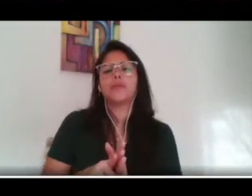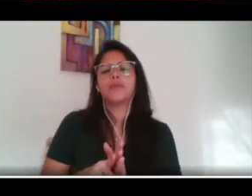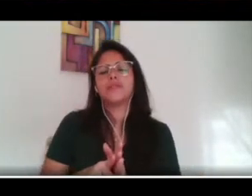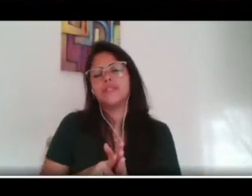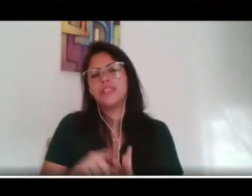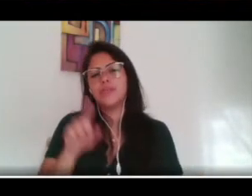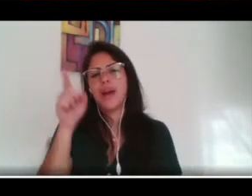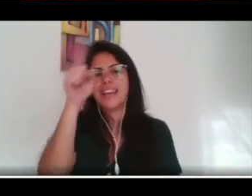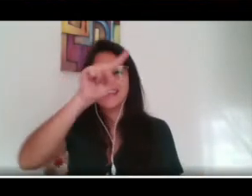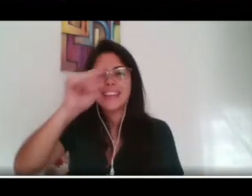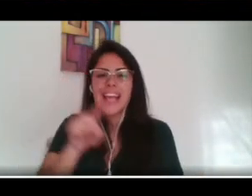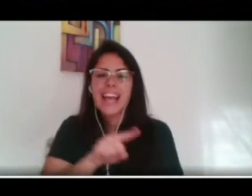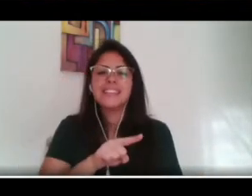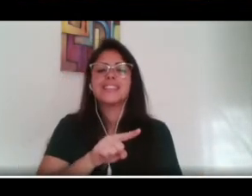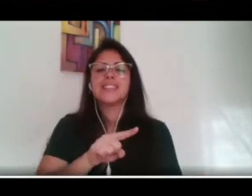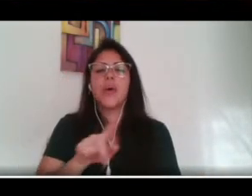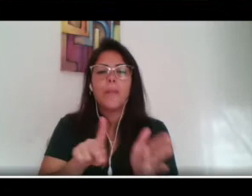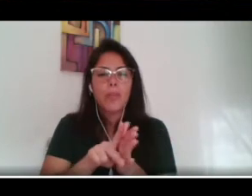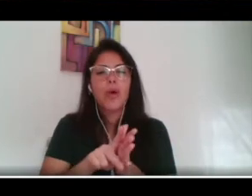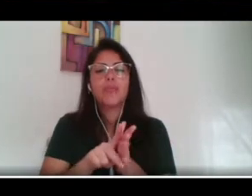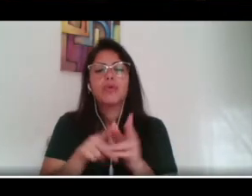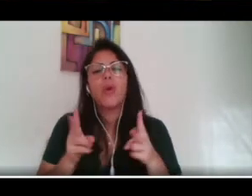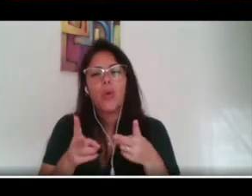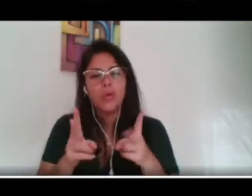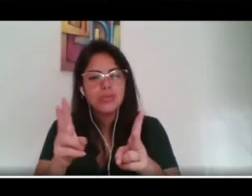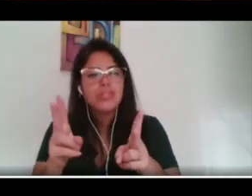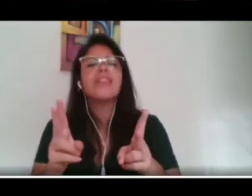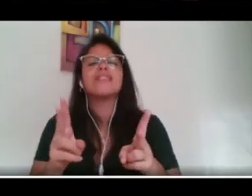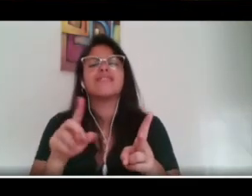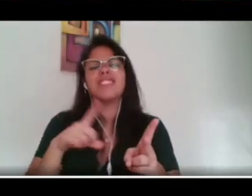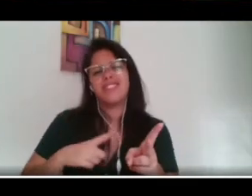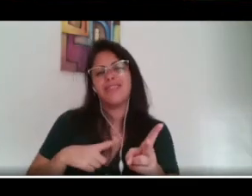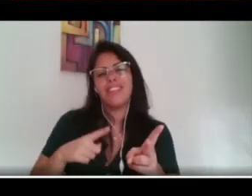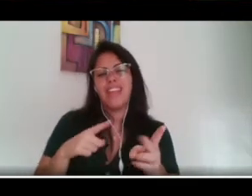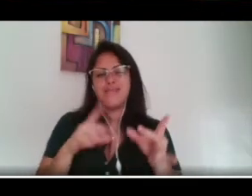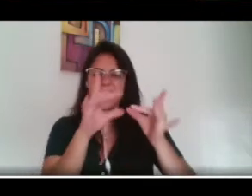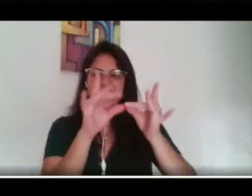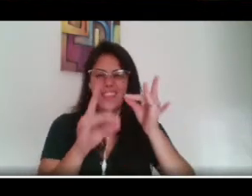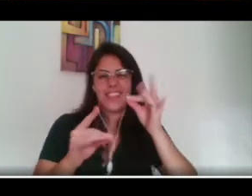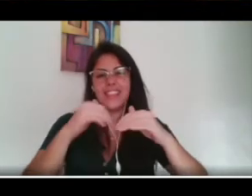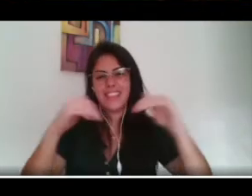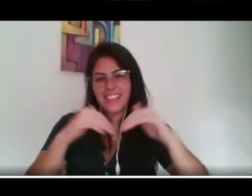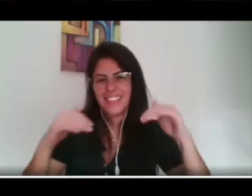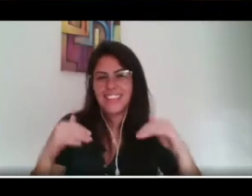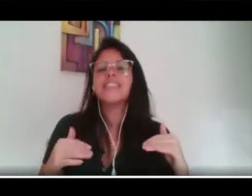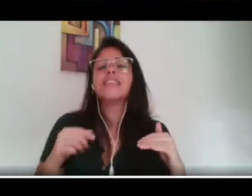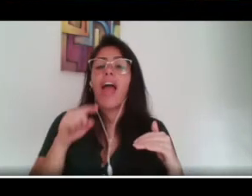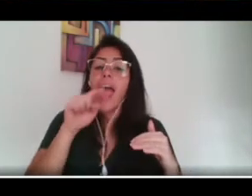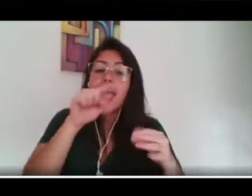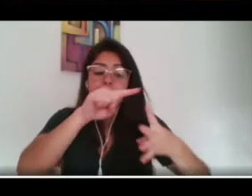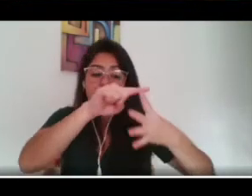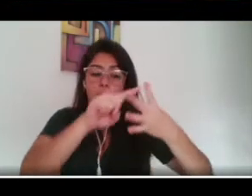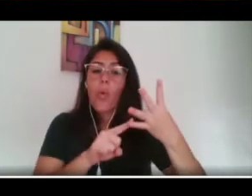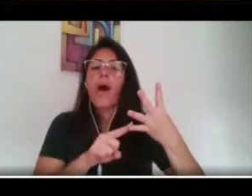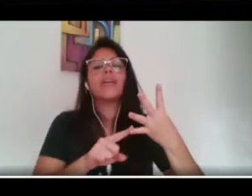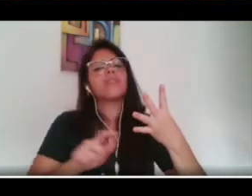integra no tempo. Tá claro, gente? Então, cuidado com as fórmulas prontas que estão no livro.